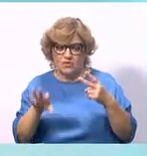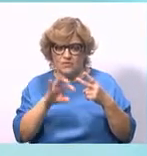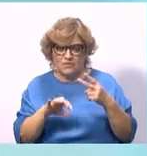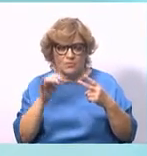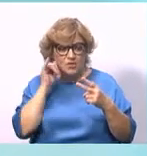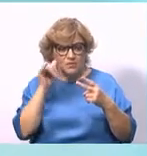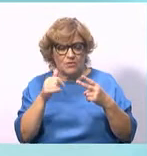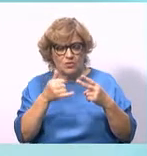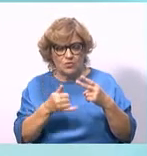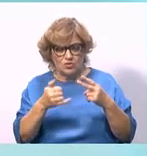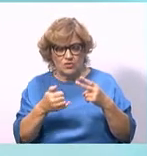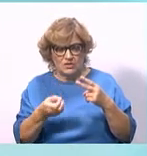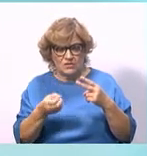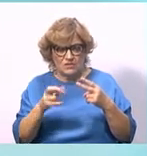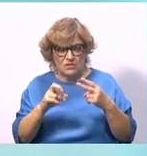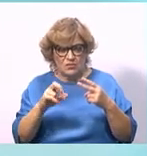do número de telefone